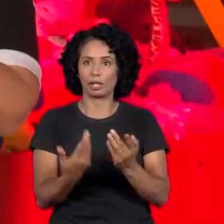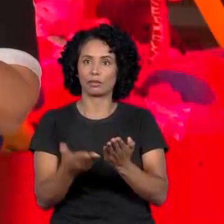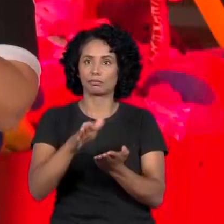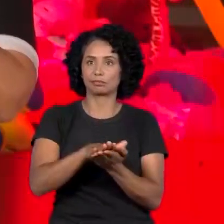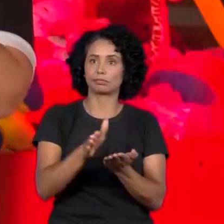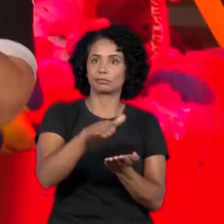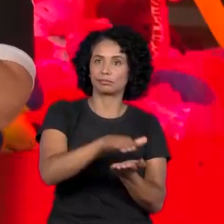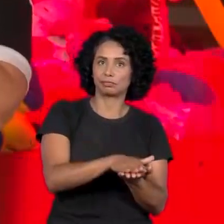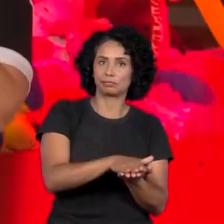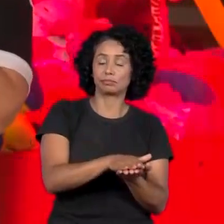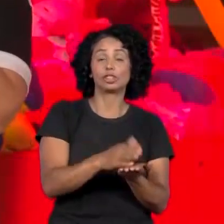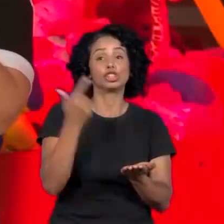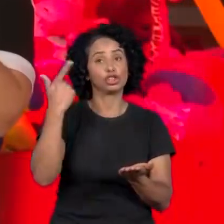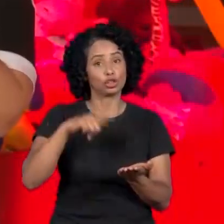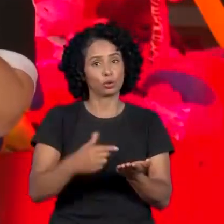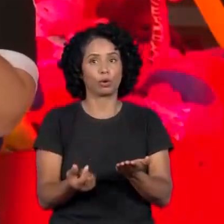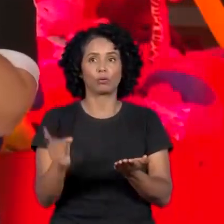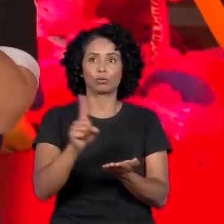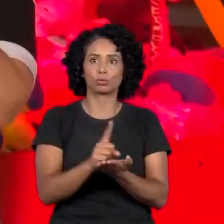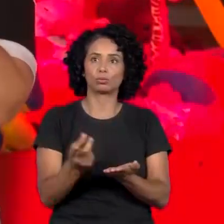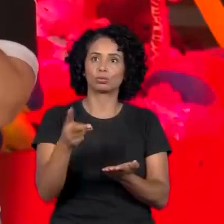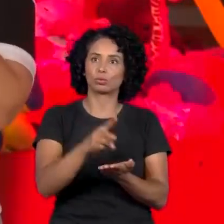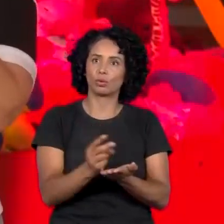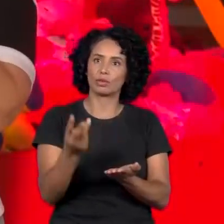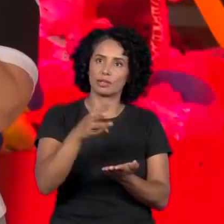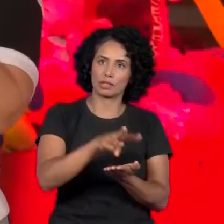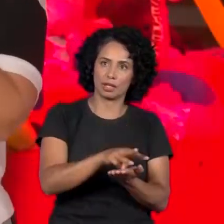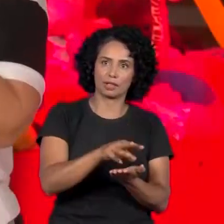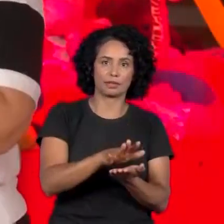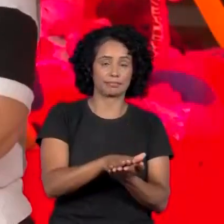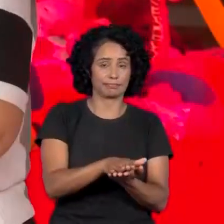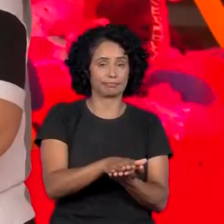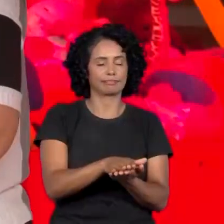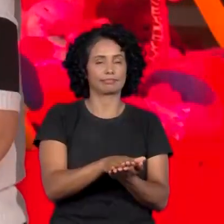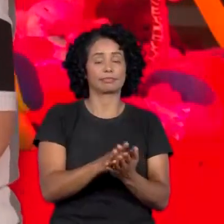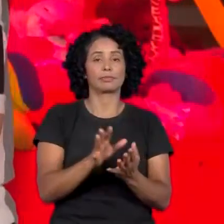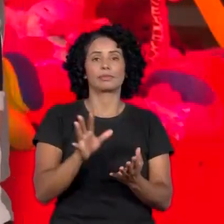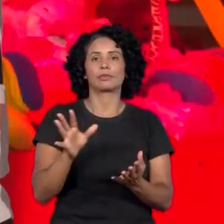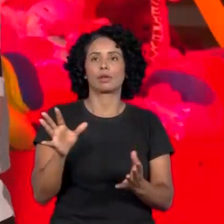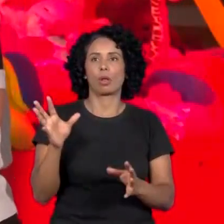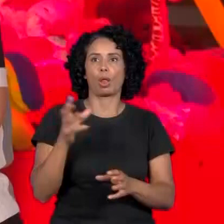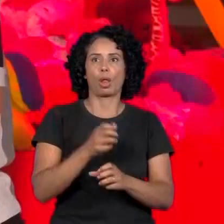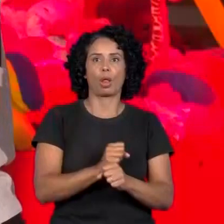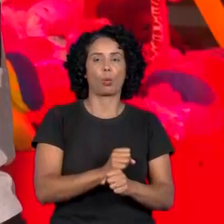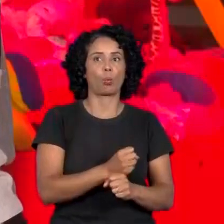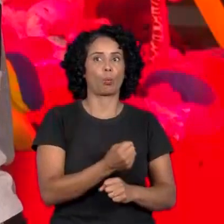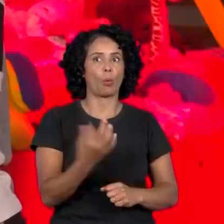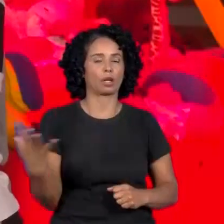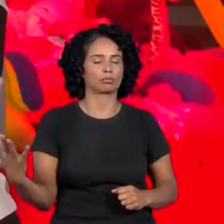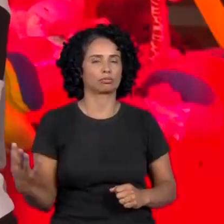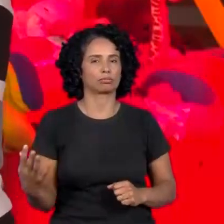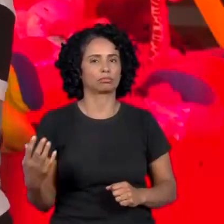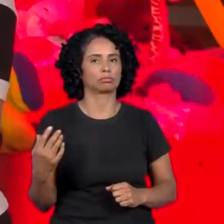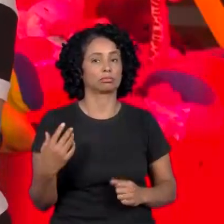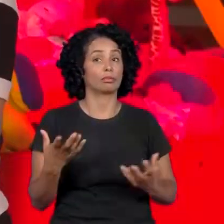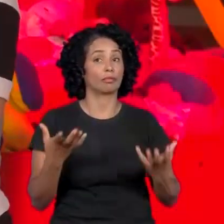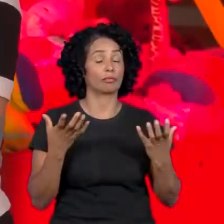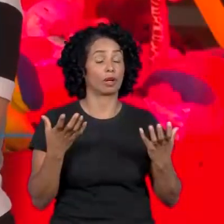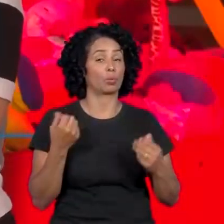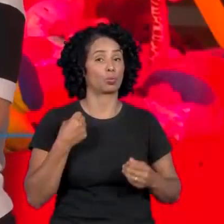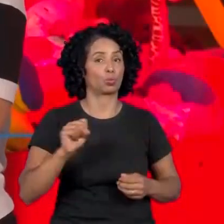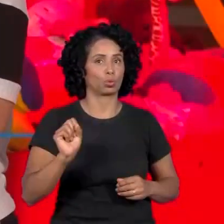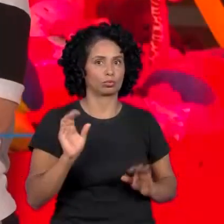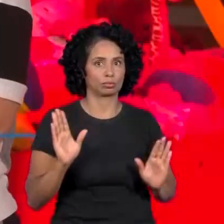novamente e mais uma vez na metade. Nós vamos fazer 8 pedaços, tá bom? E vocês